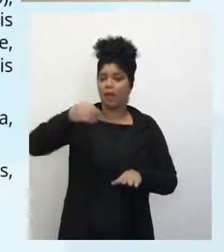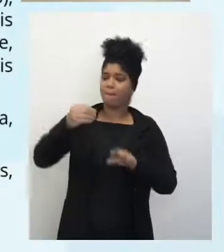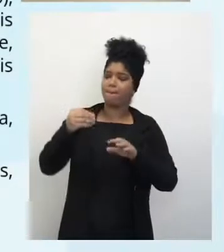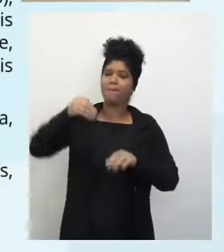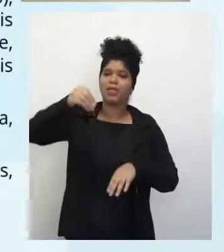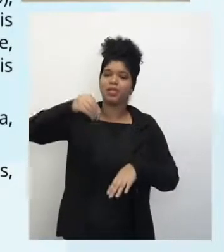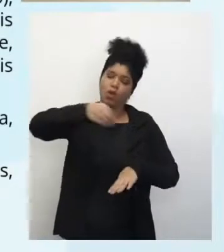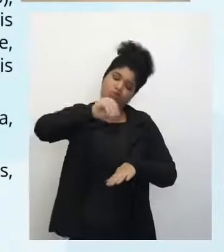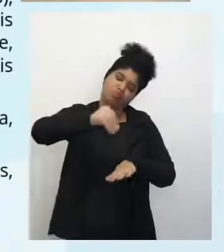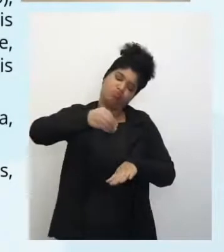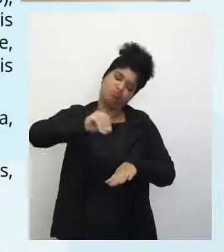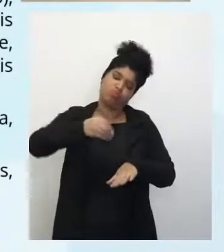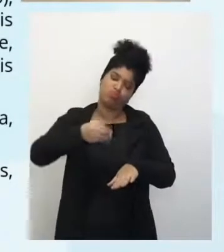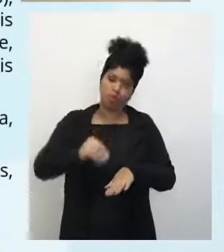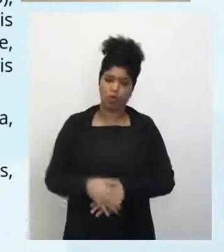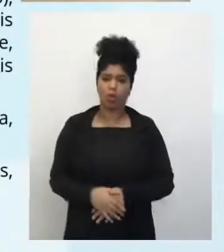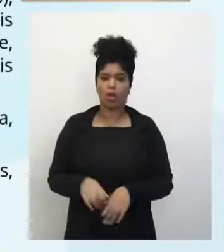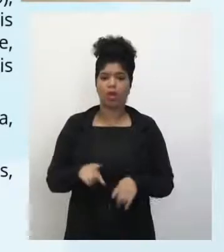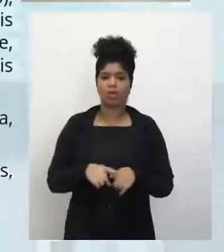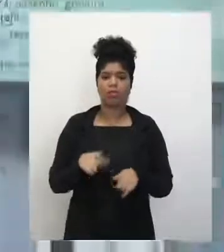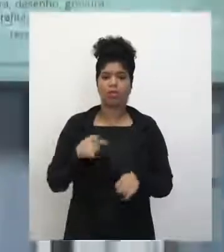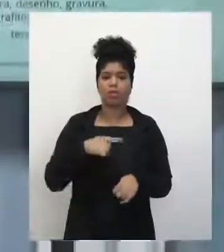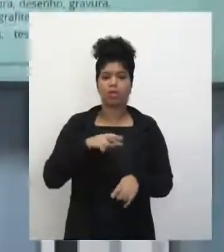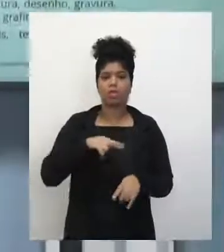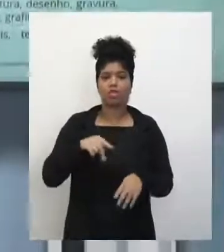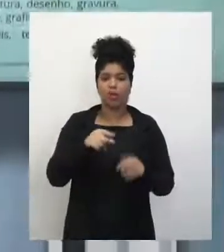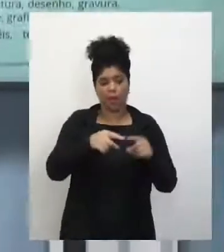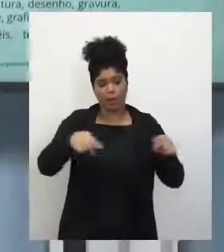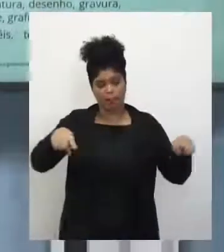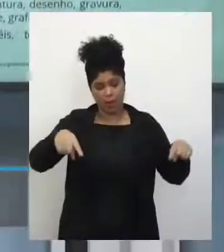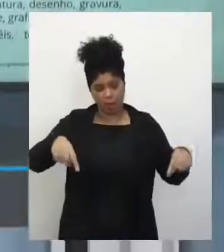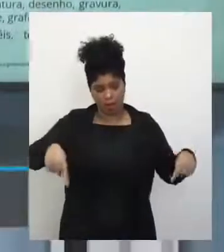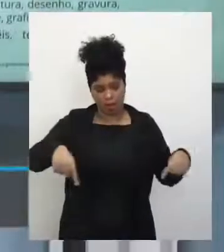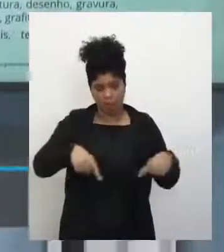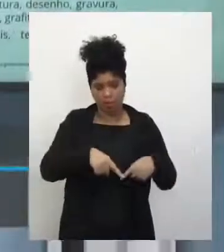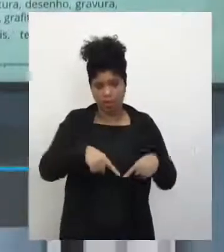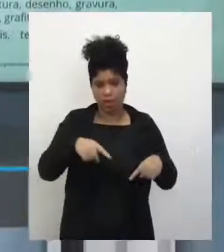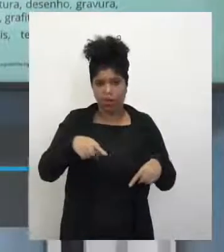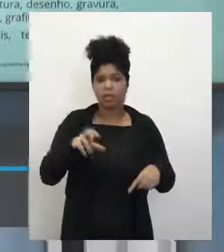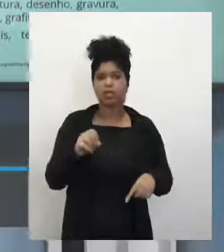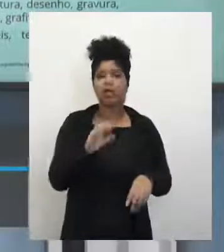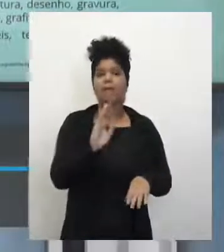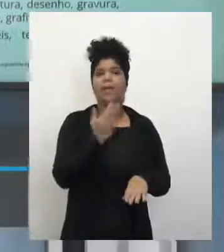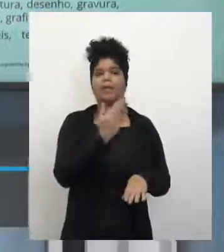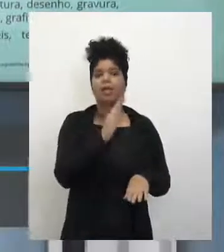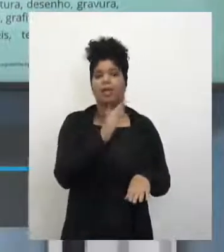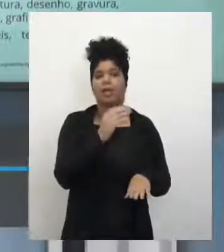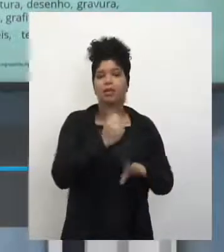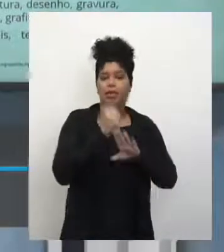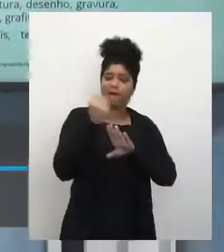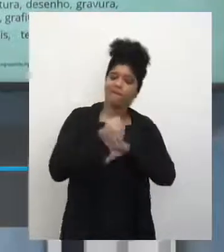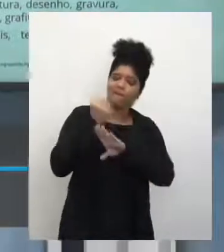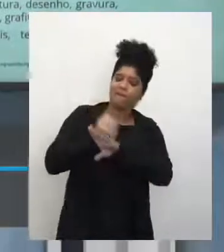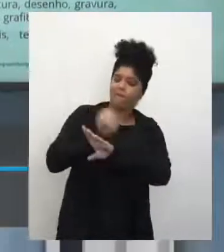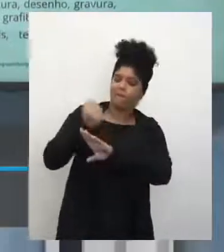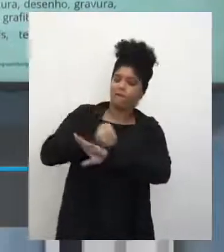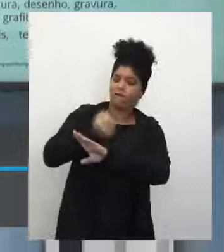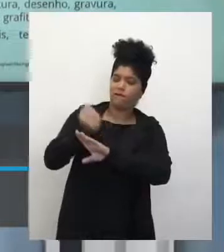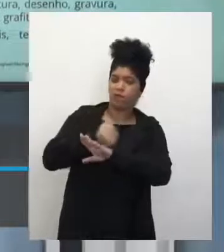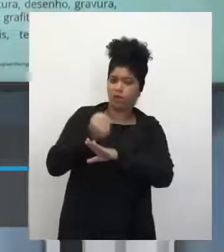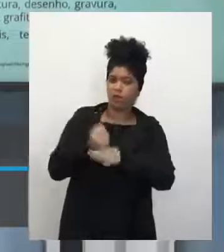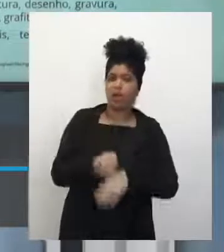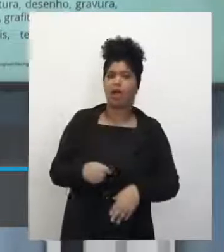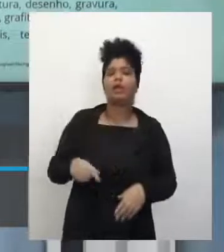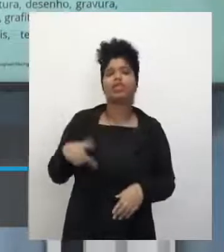de uma xilogravura, eu vou ter minhas goivas e formões, né? No caso de uma escultura em madeira, eu tenho o formão para entalhar essa madeira,